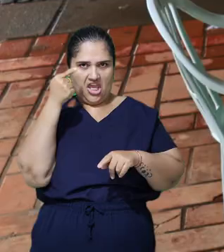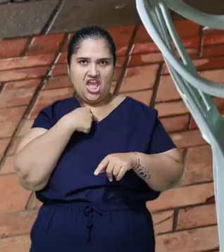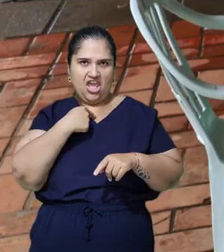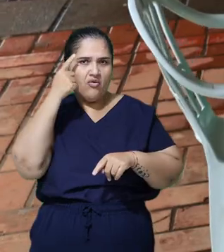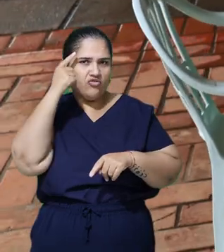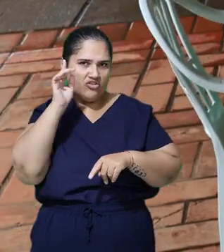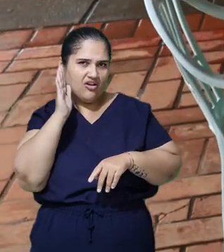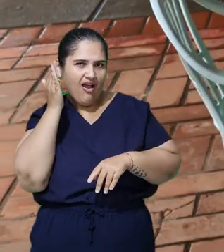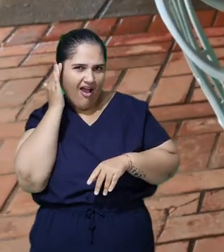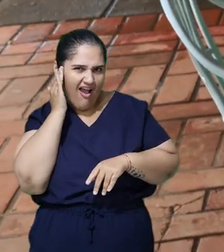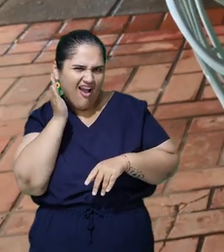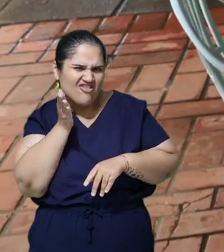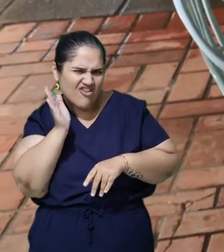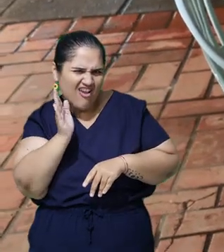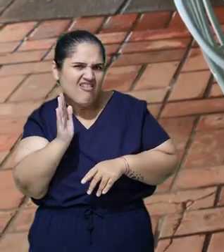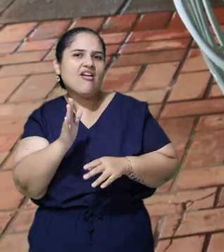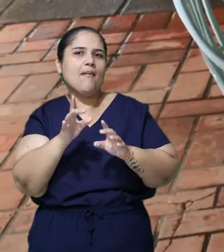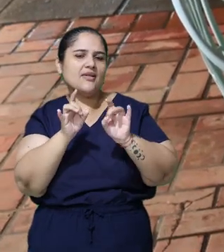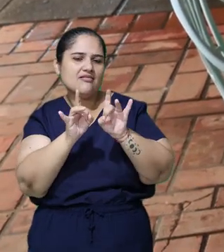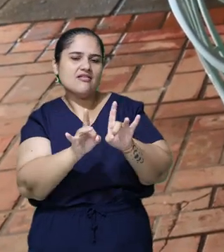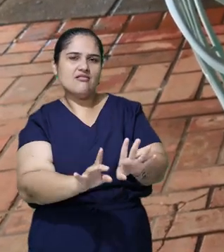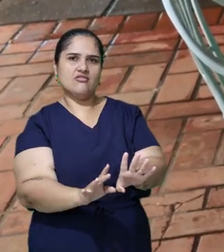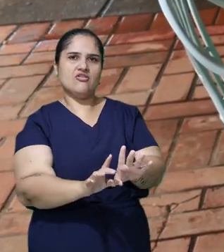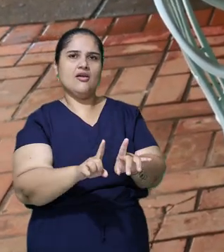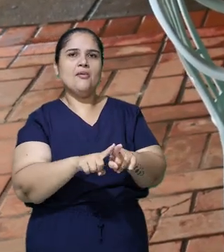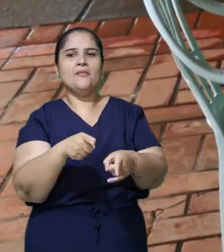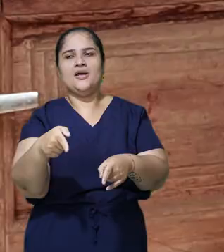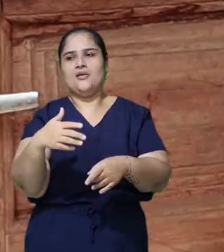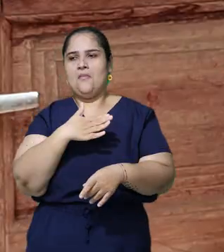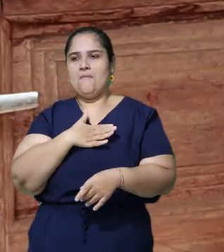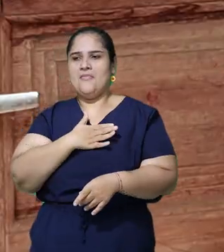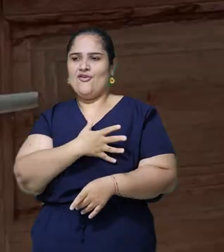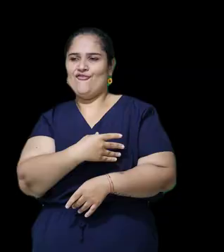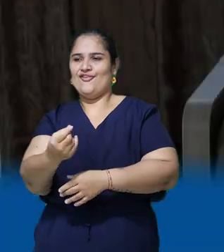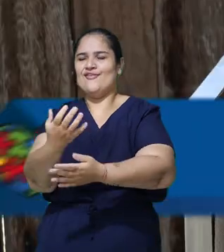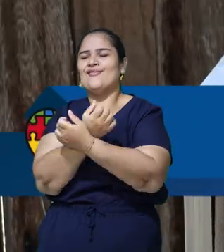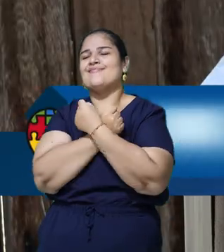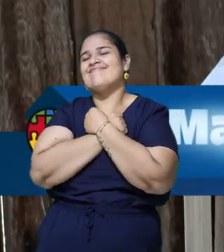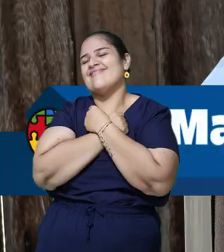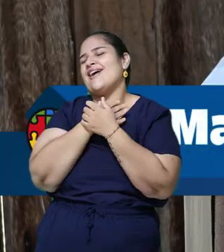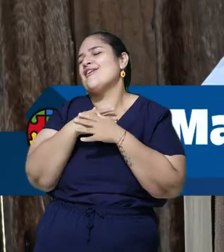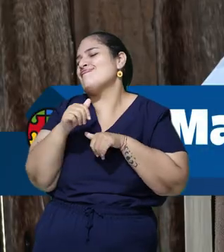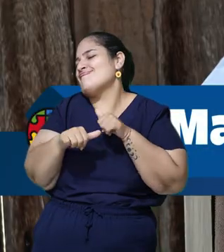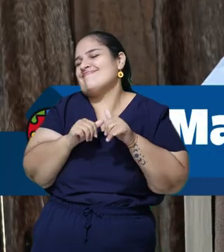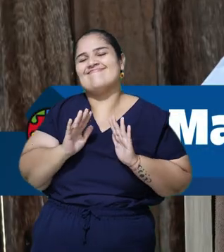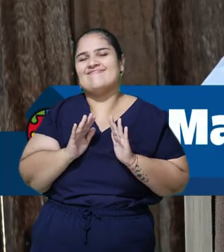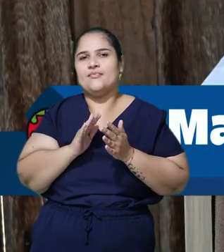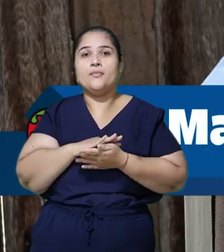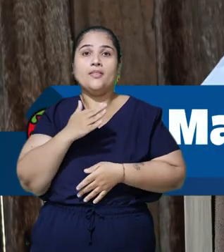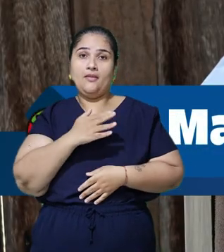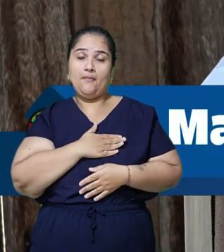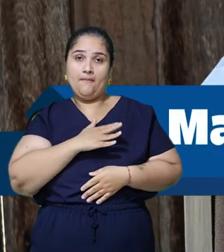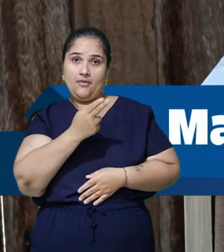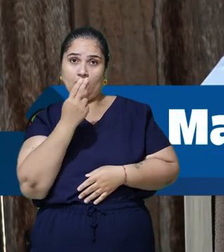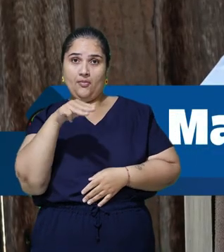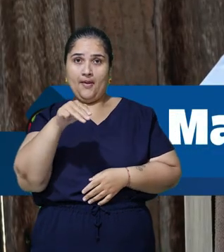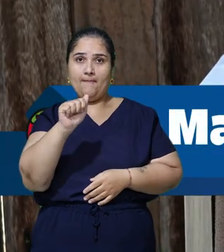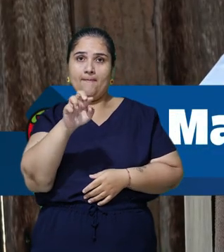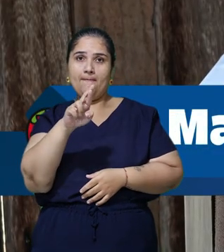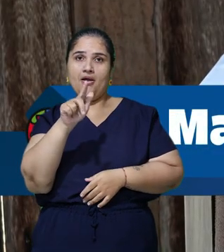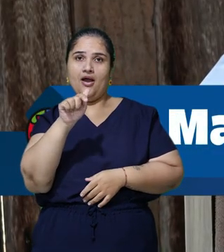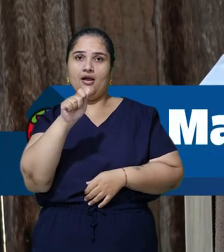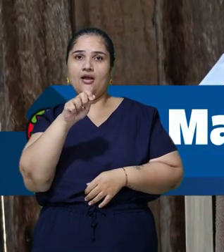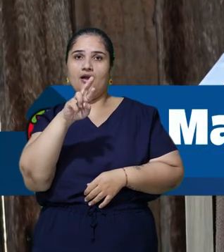aquele abraço, aí muda tudo, mas... que eu já testei desistir já. Meu nome é Margarida, sou mãe atípica